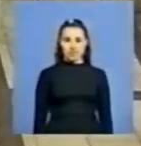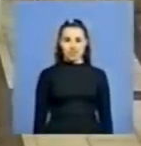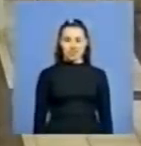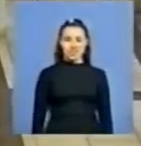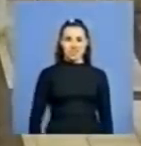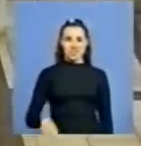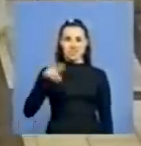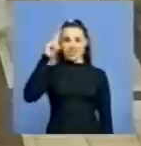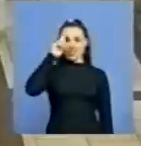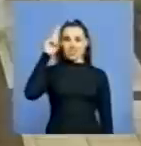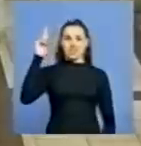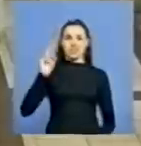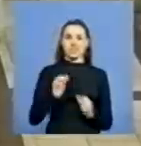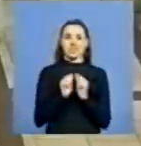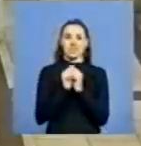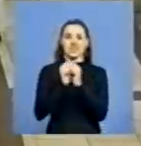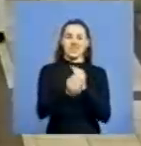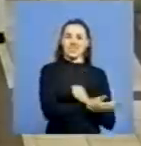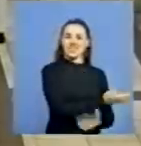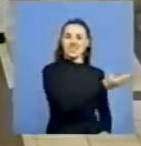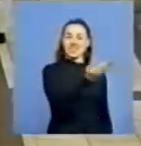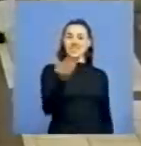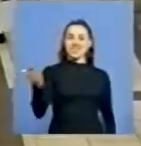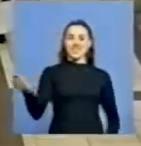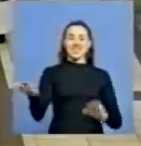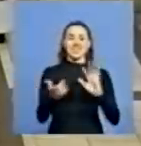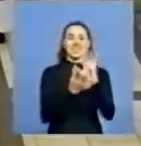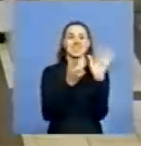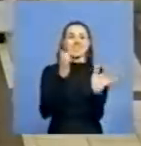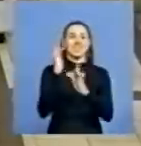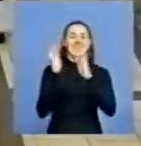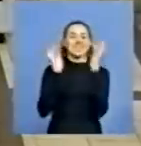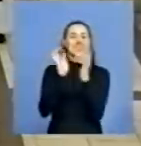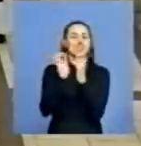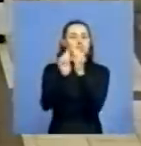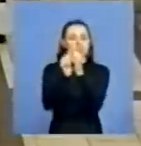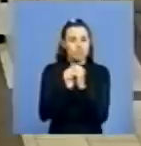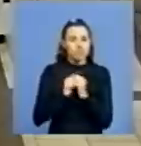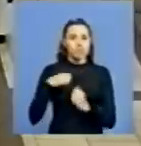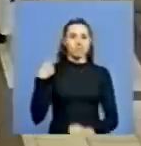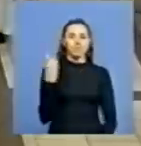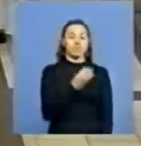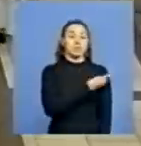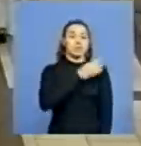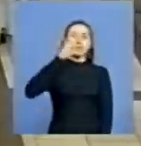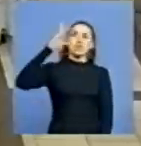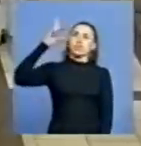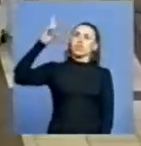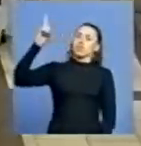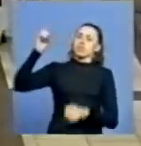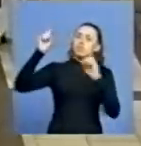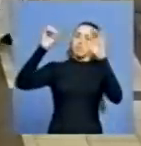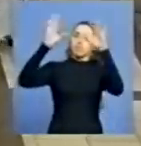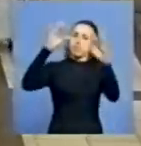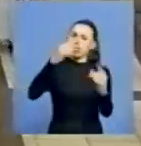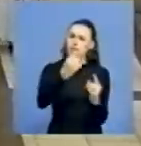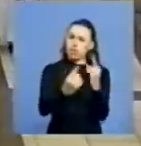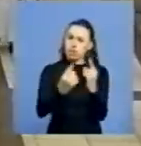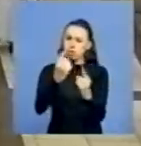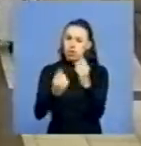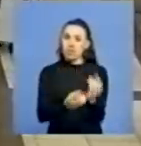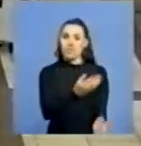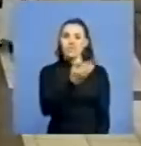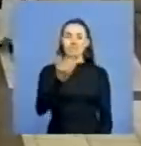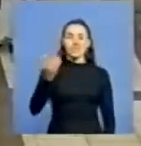O Senhor esteja convosco. Ele está no meio de nós. Que desça sobre cada um de vós